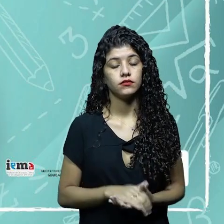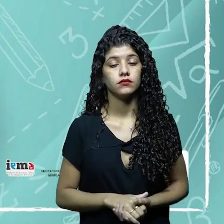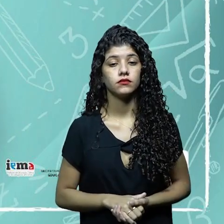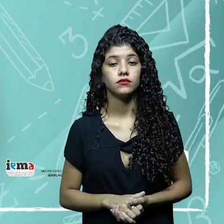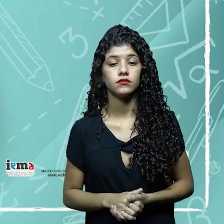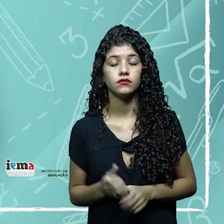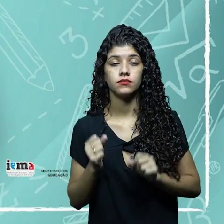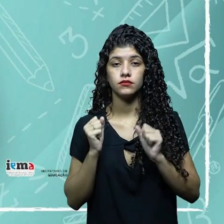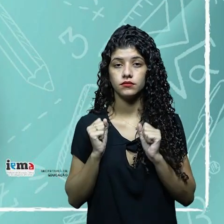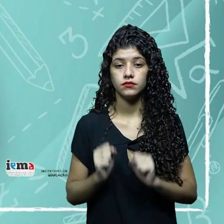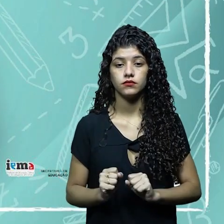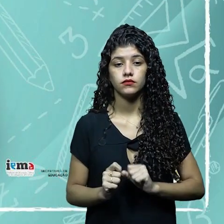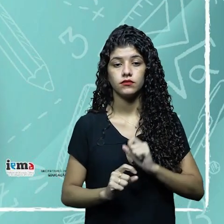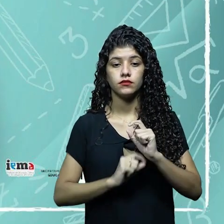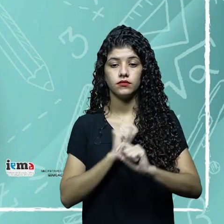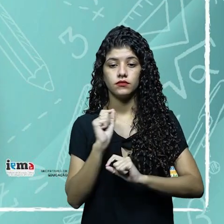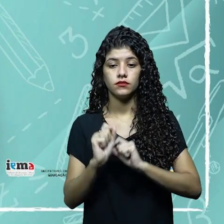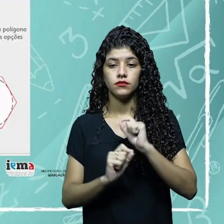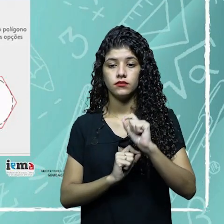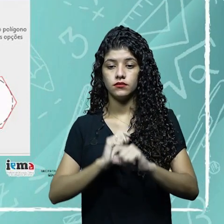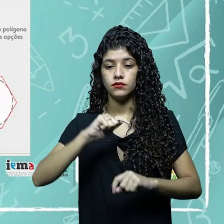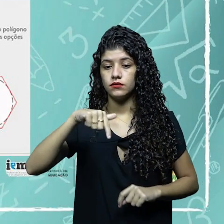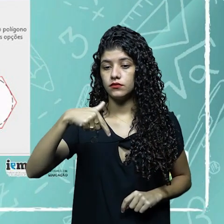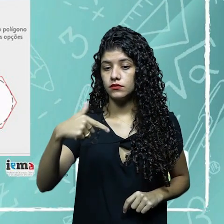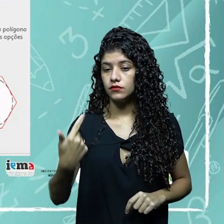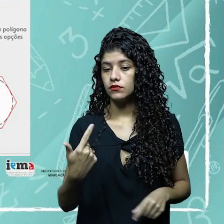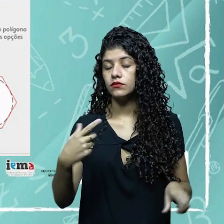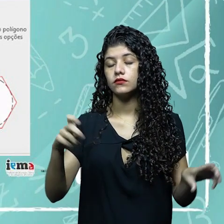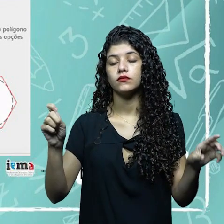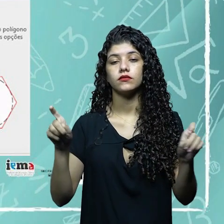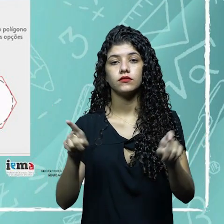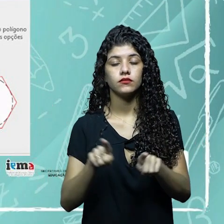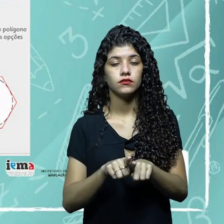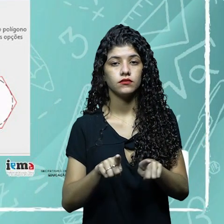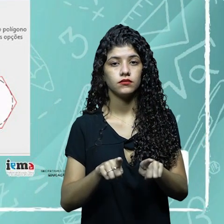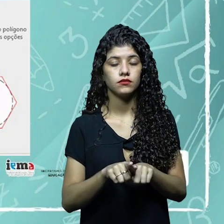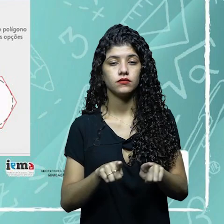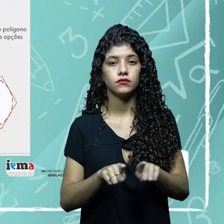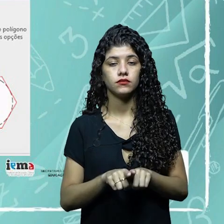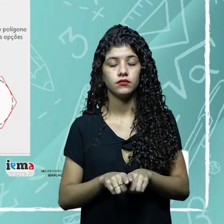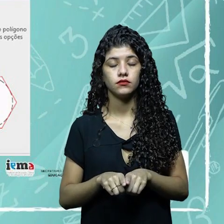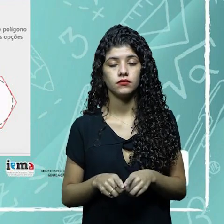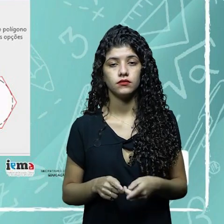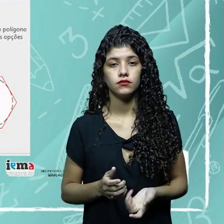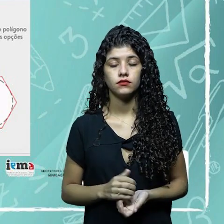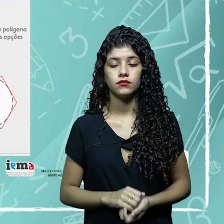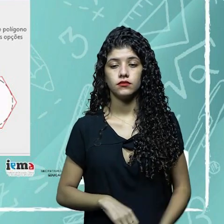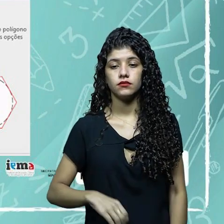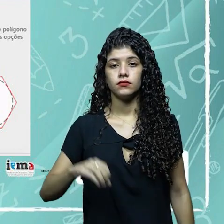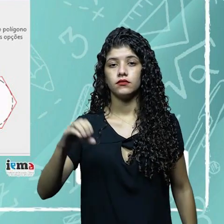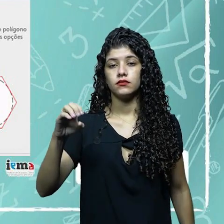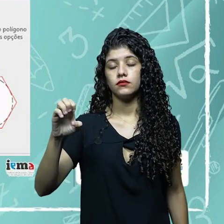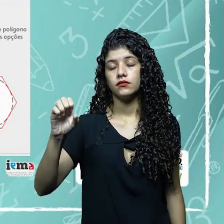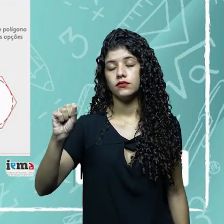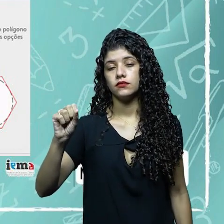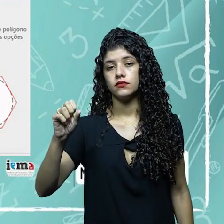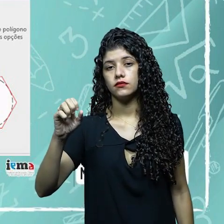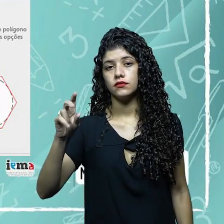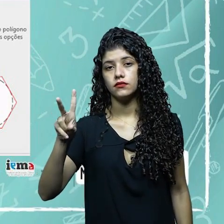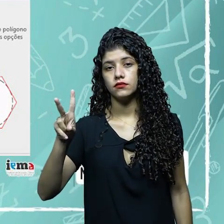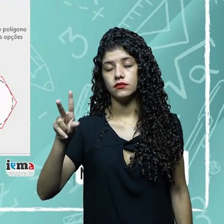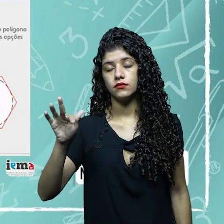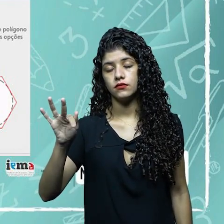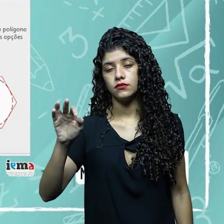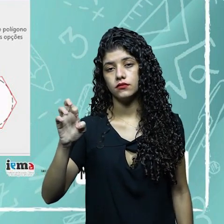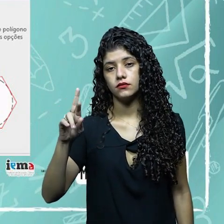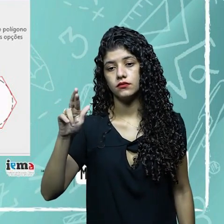parafuso. Você pode usar outros comandos, como a esfera, as molas,